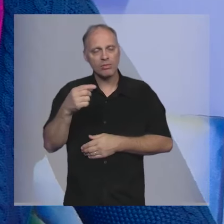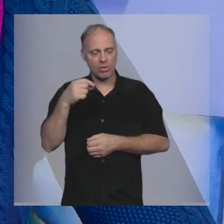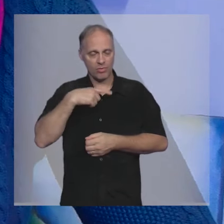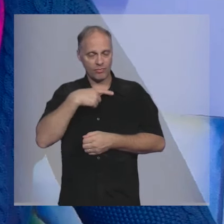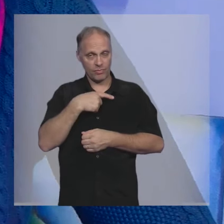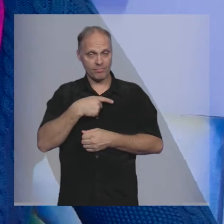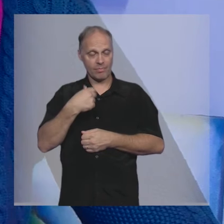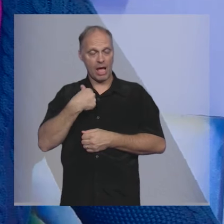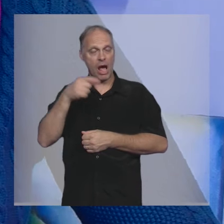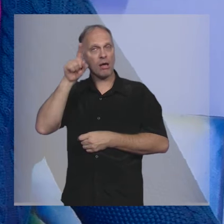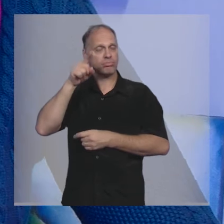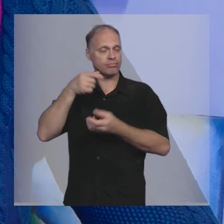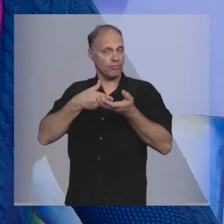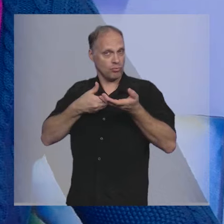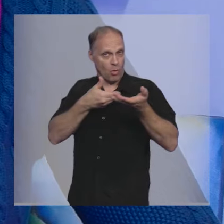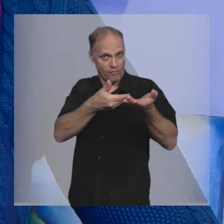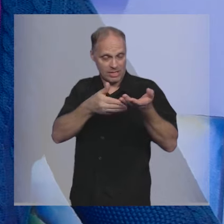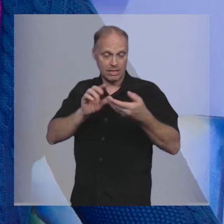fui convidada